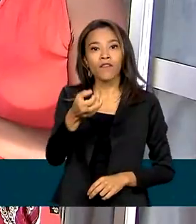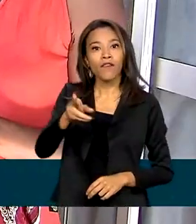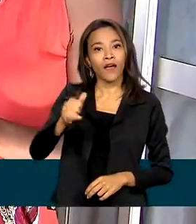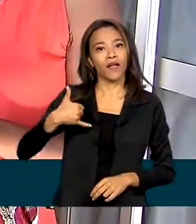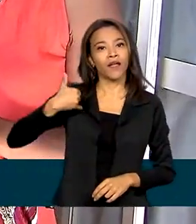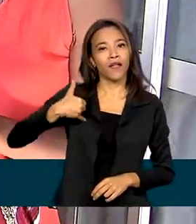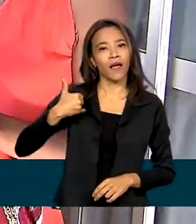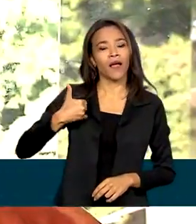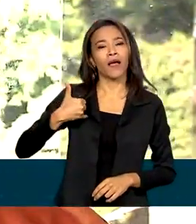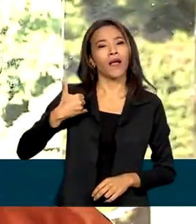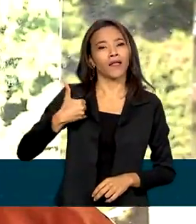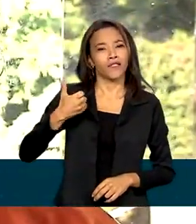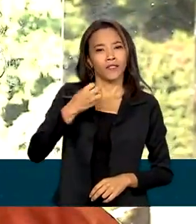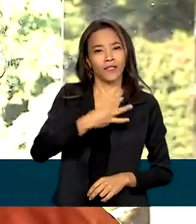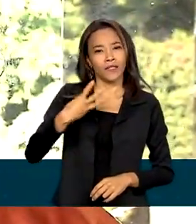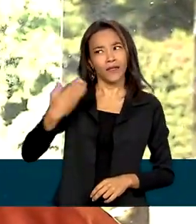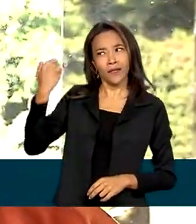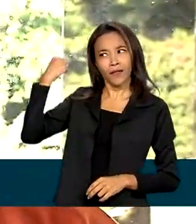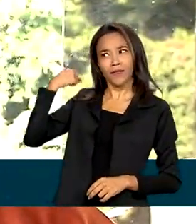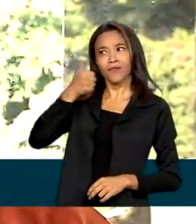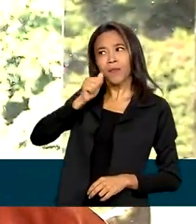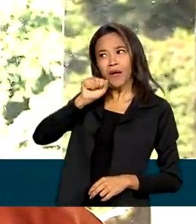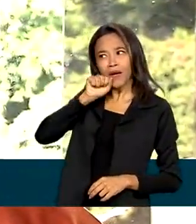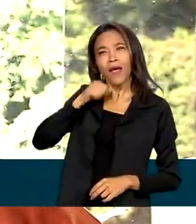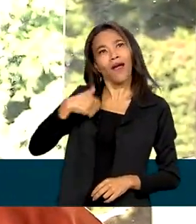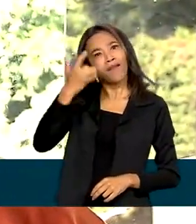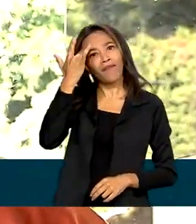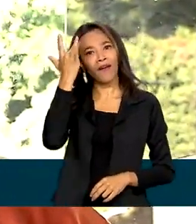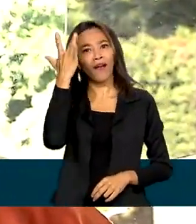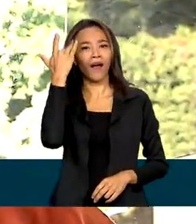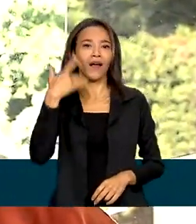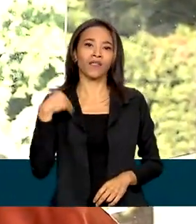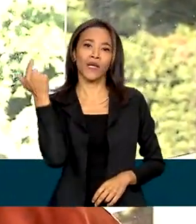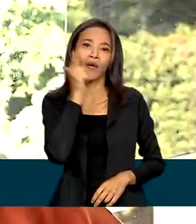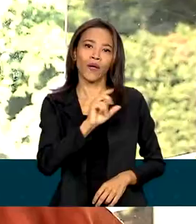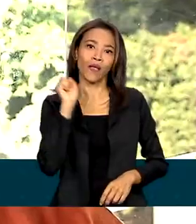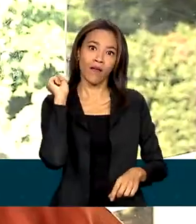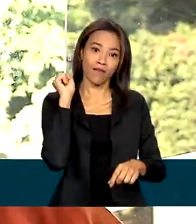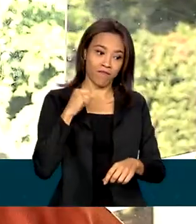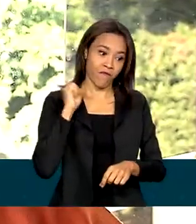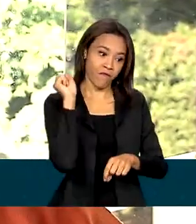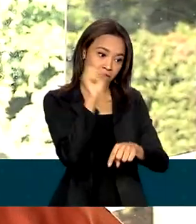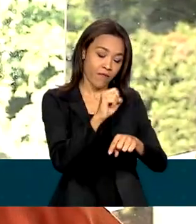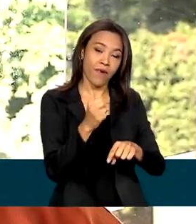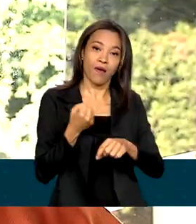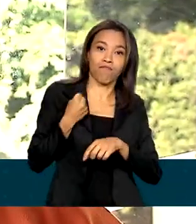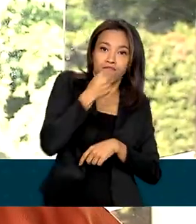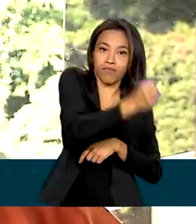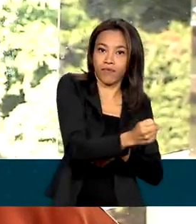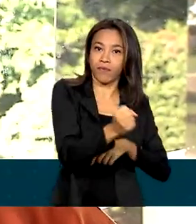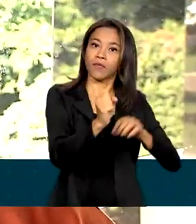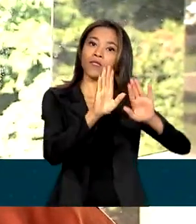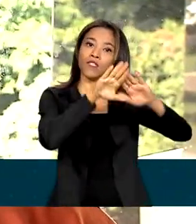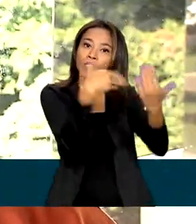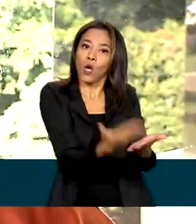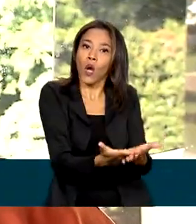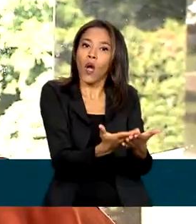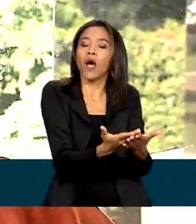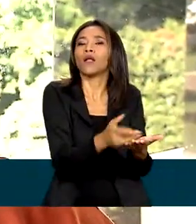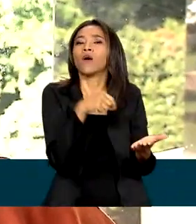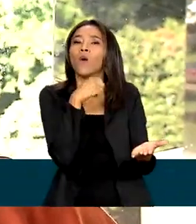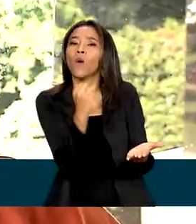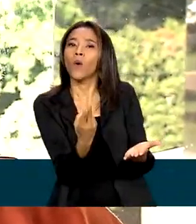33 anos atrás, ela acreditava que era mais fácil conseguir vaga em uma escola pública ou pelo menos ter